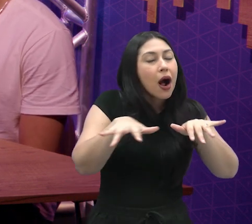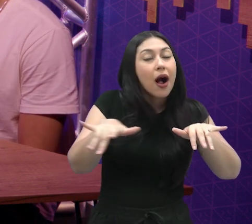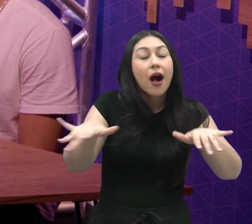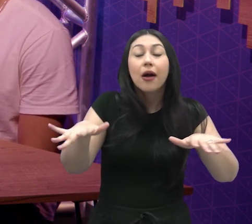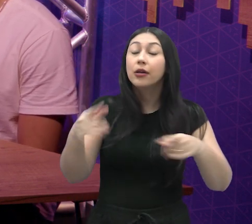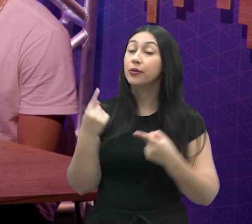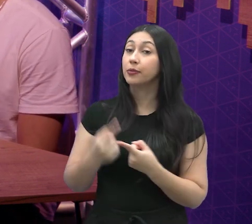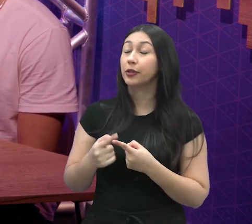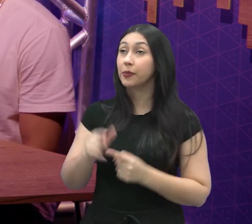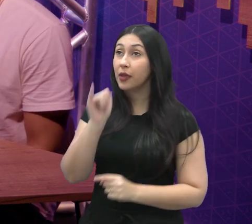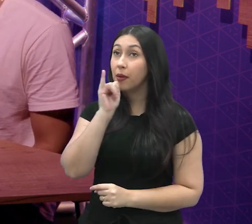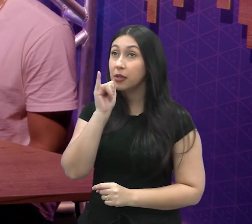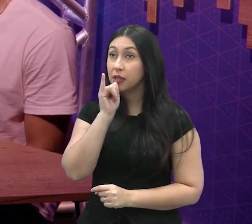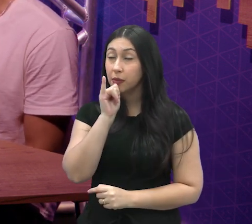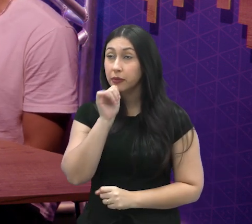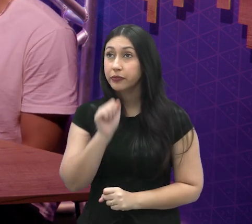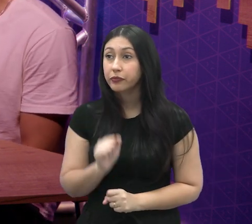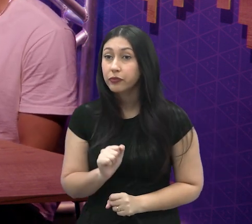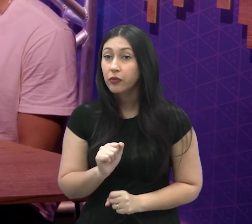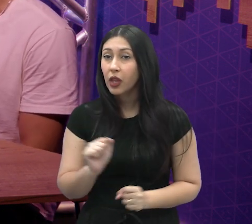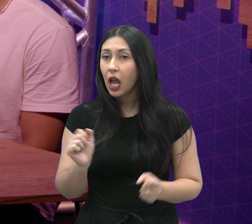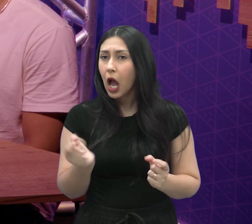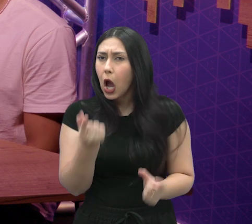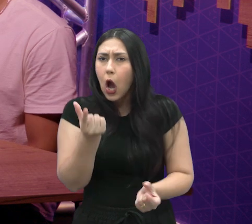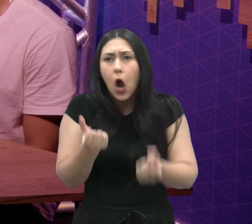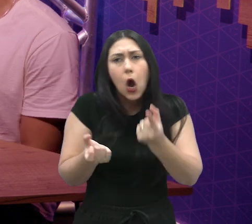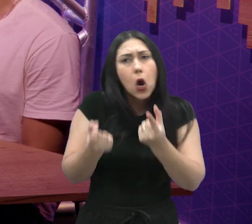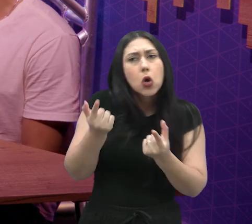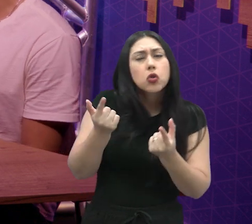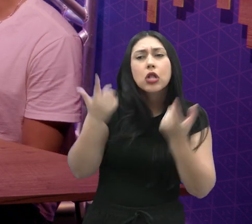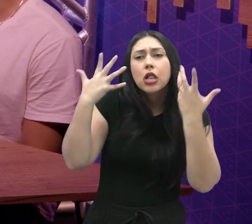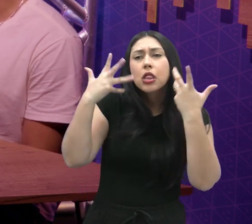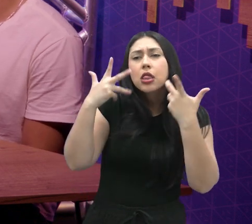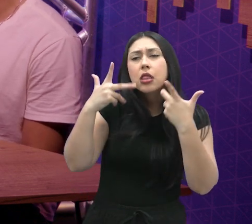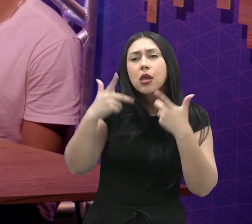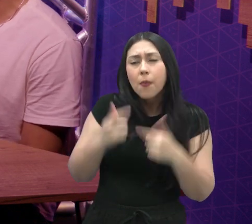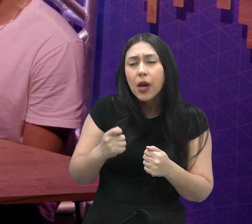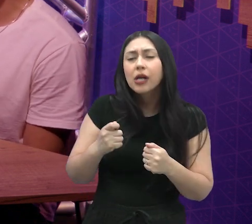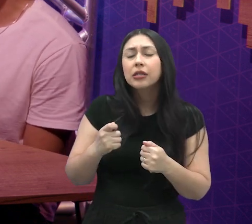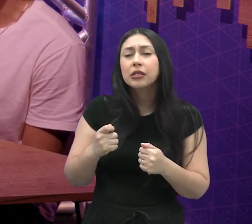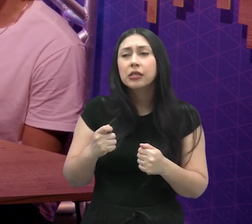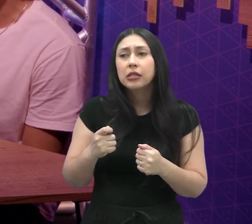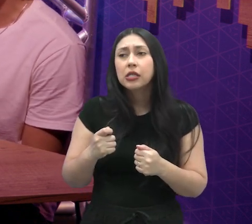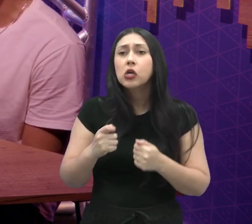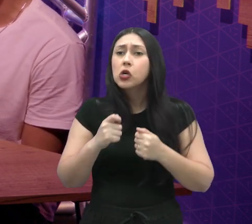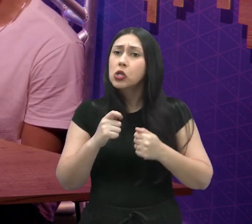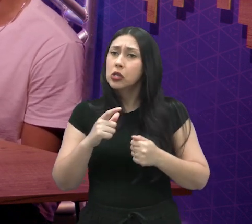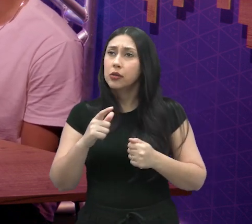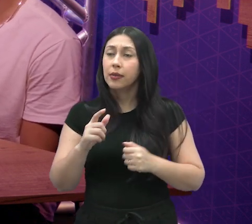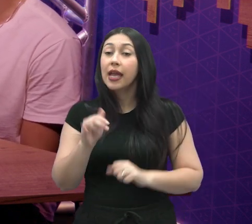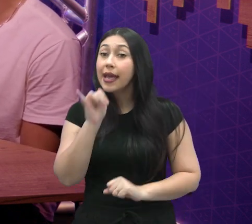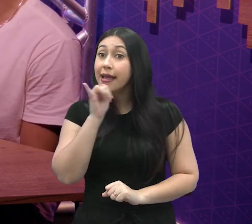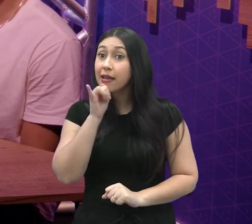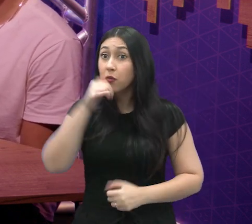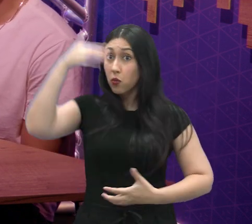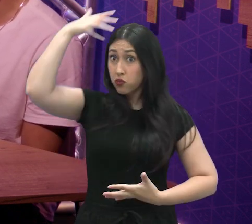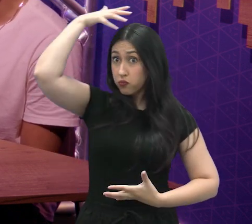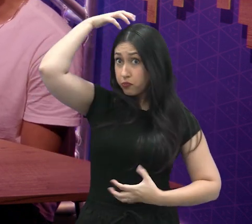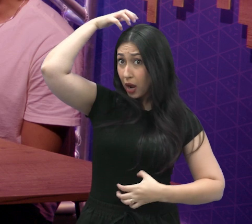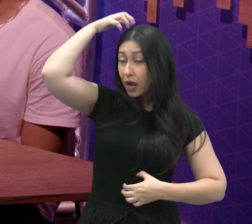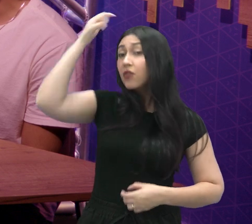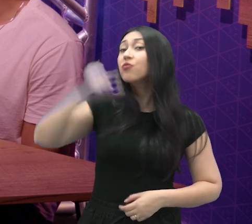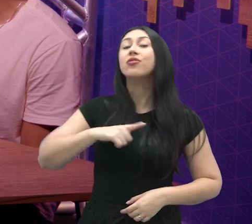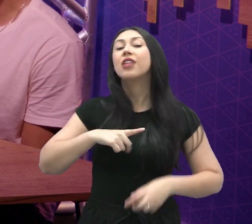outro, porque, por exemplo, é diferente dos animais de outras espécies que tem... Os macacos, por